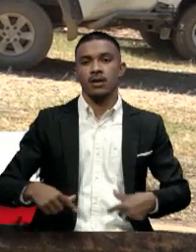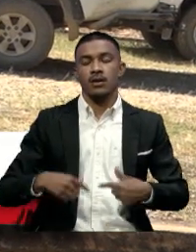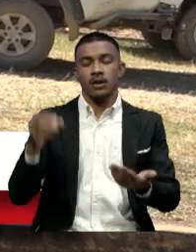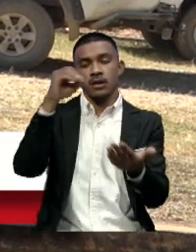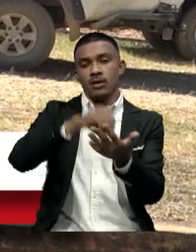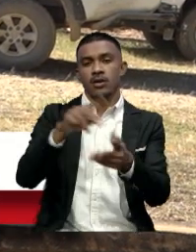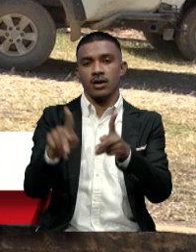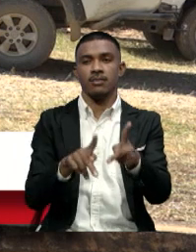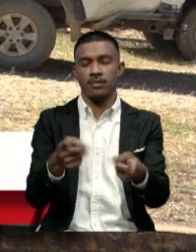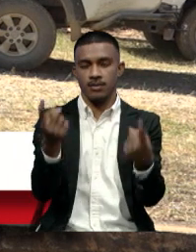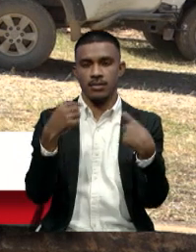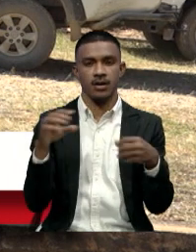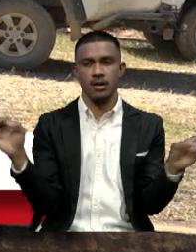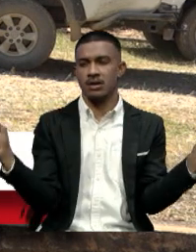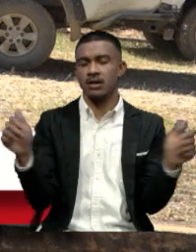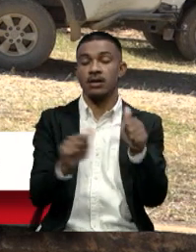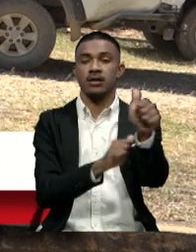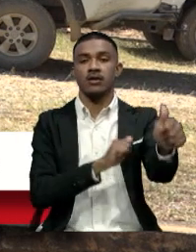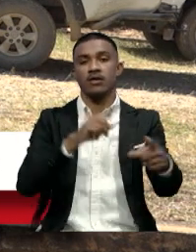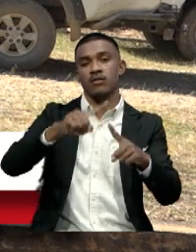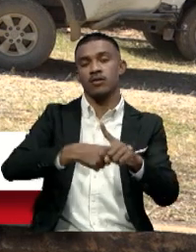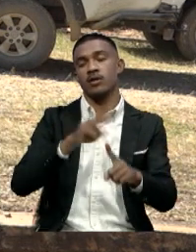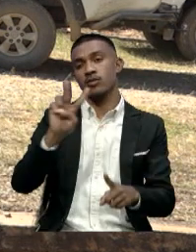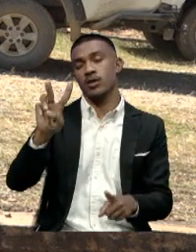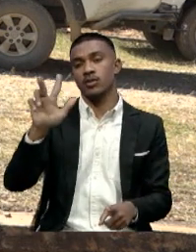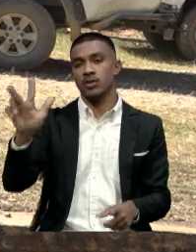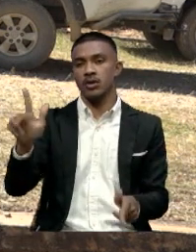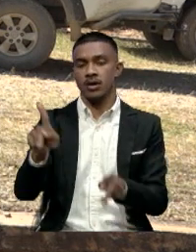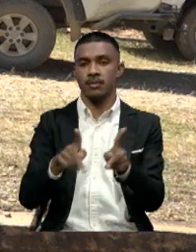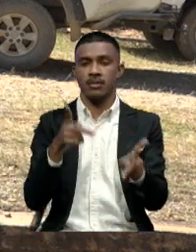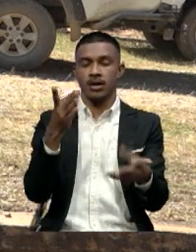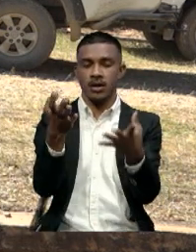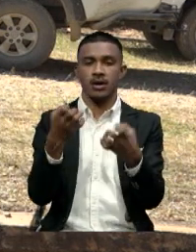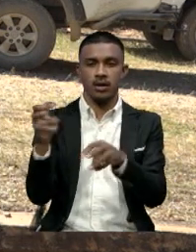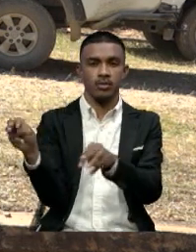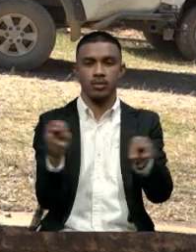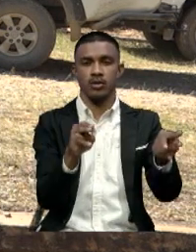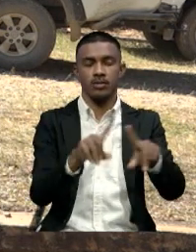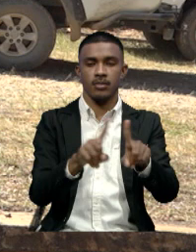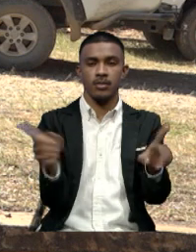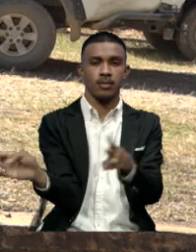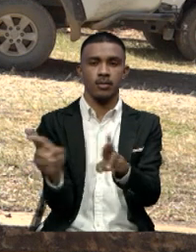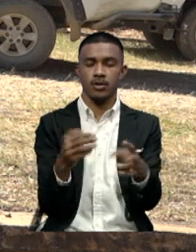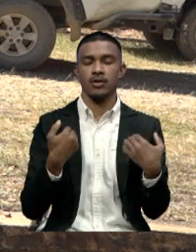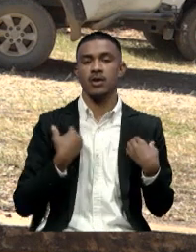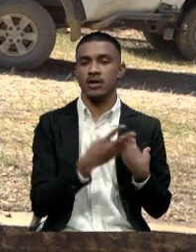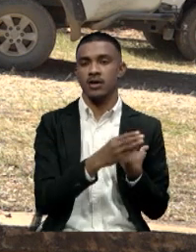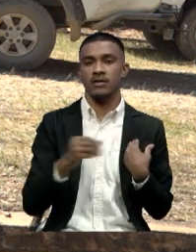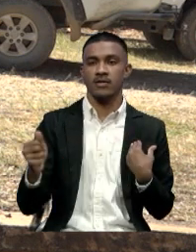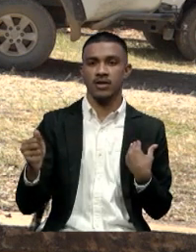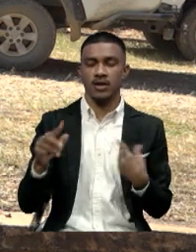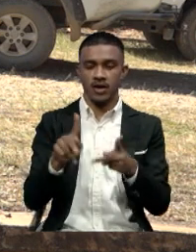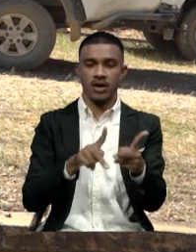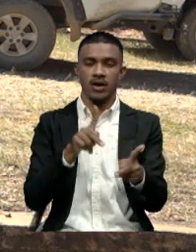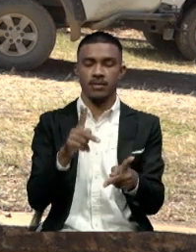la cleur, fulano do antolo, em hakara kusu muda. Mas bem pronto. Iha recursos ai líquido e oan